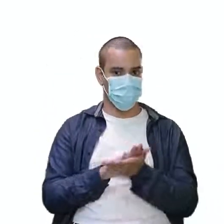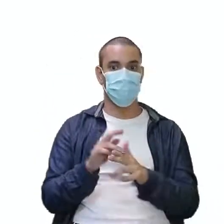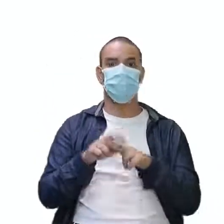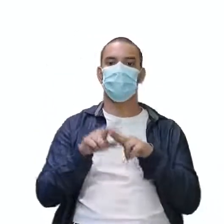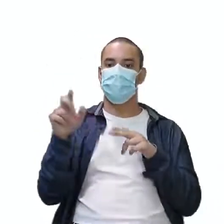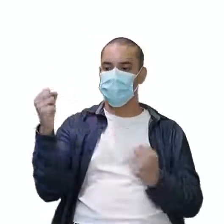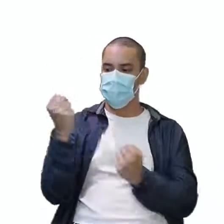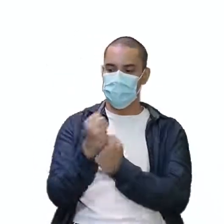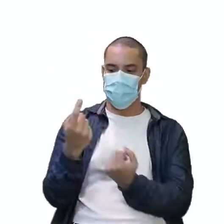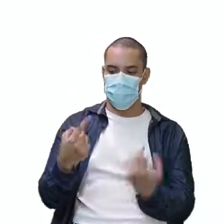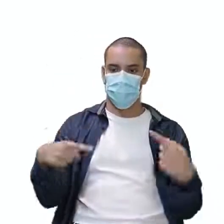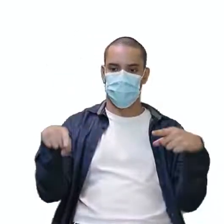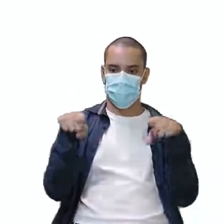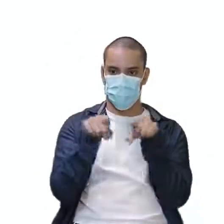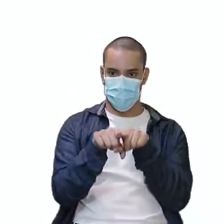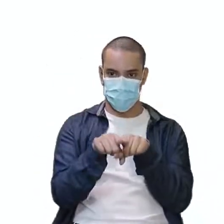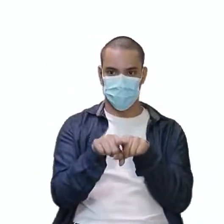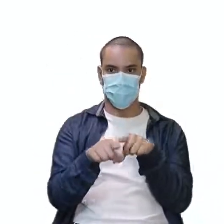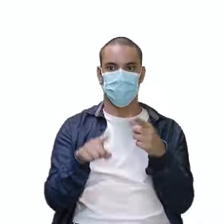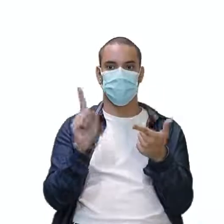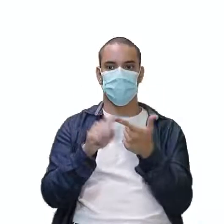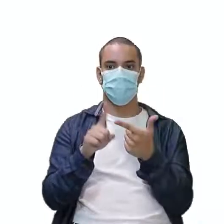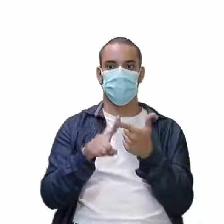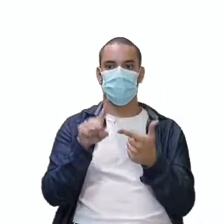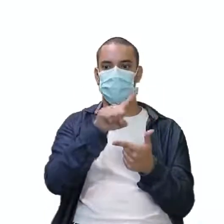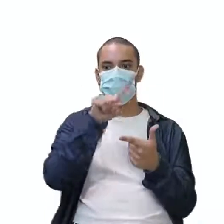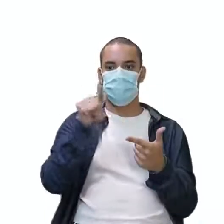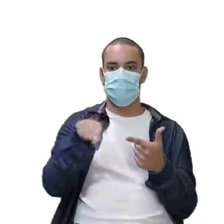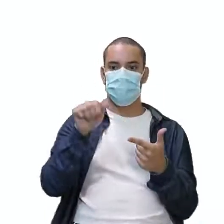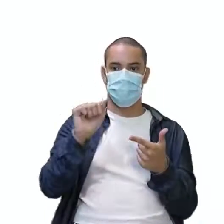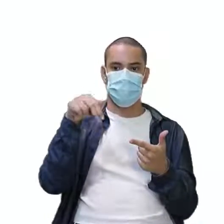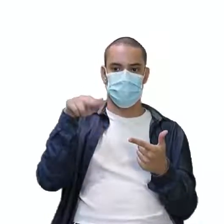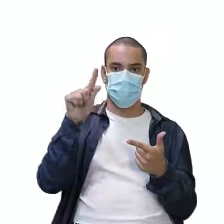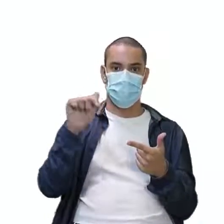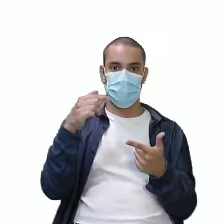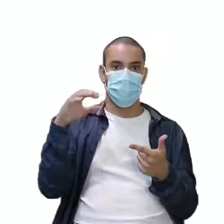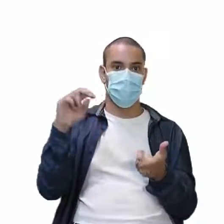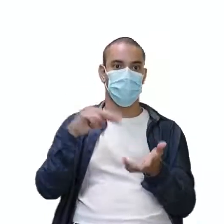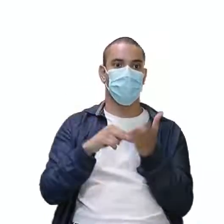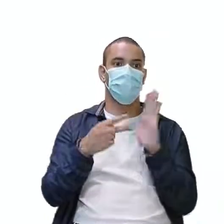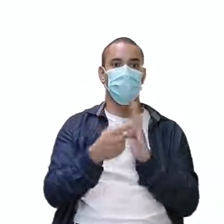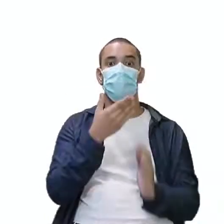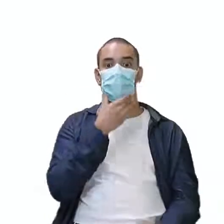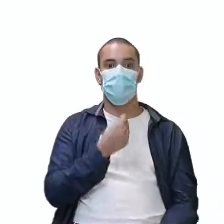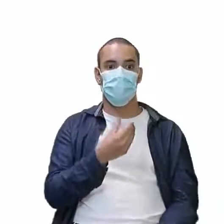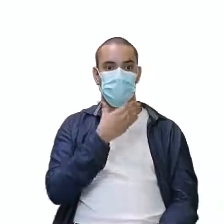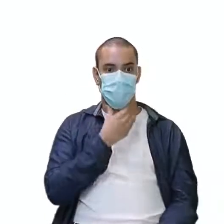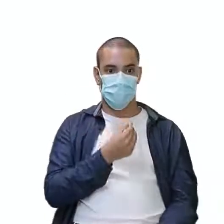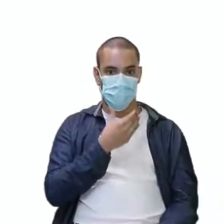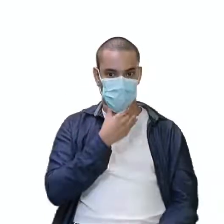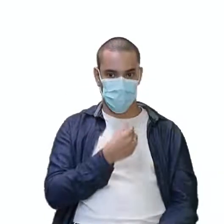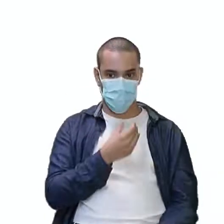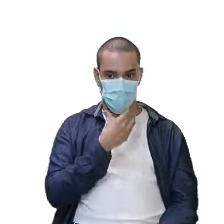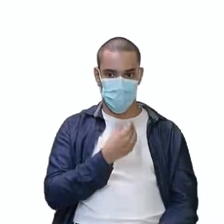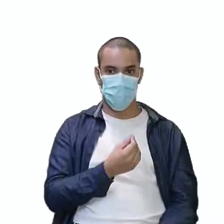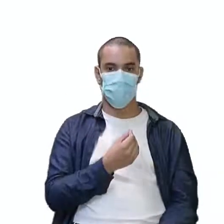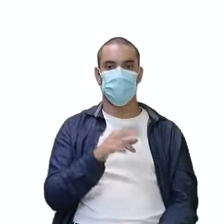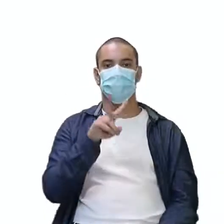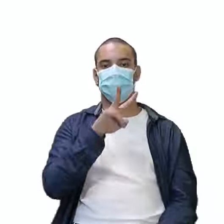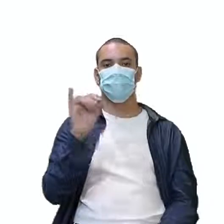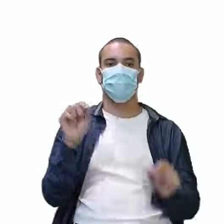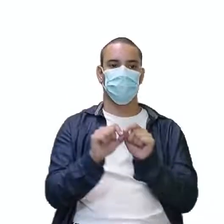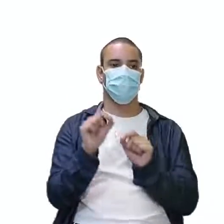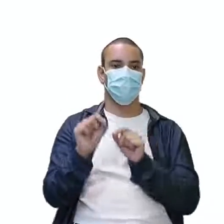uma parceria. E aí a gente tem os zangões, tá? Que são aqueles indivíduos que